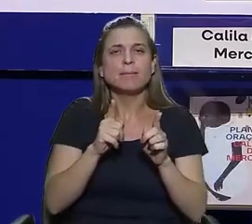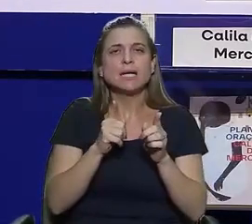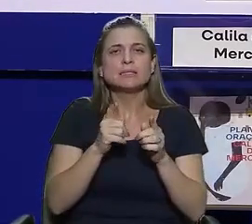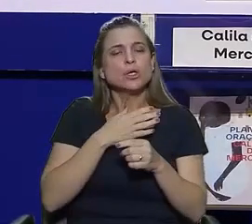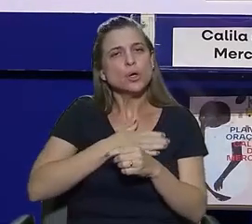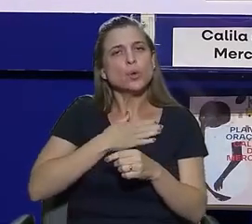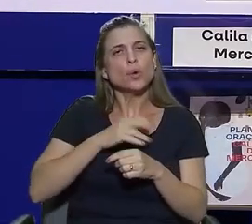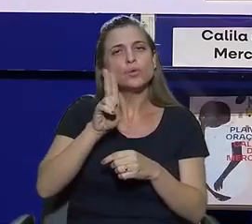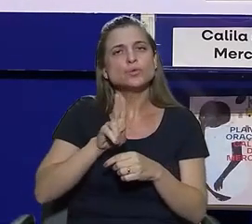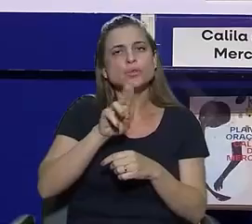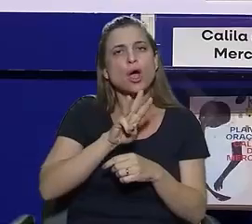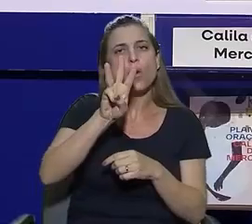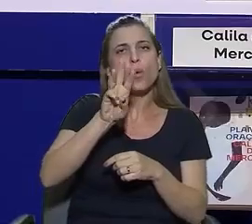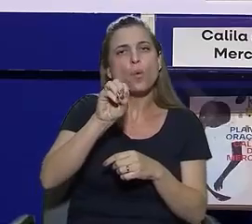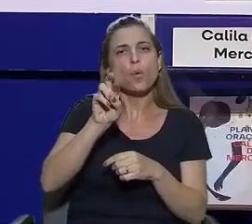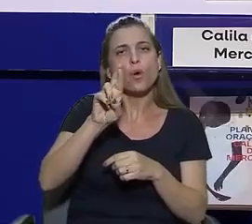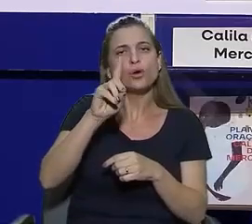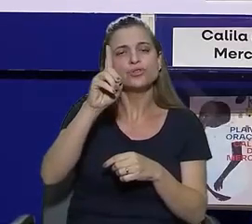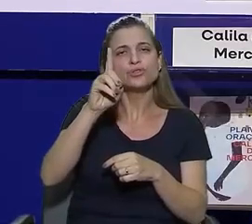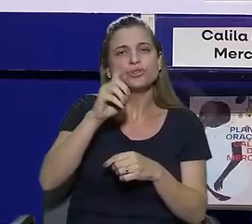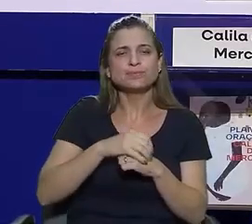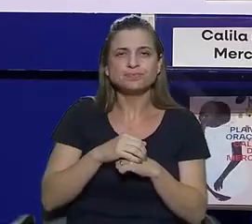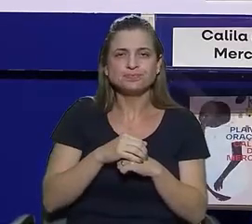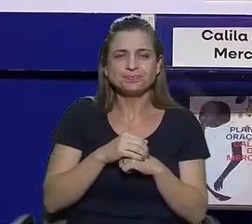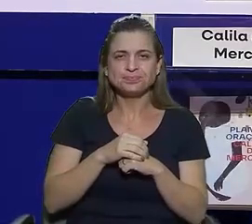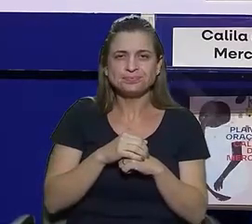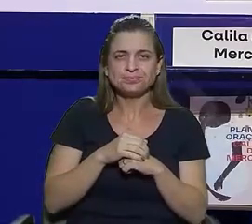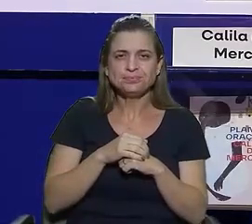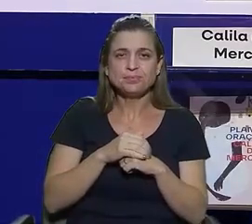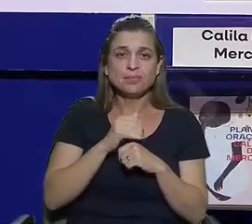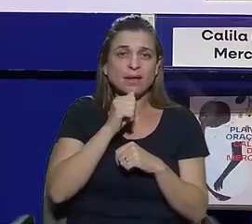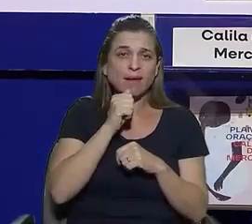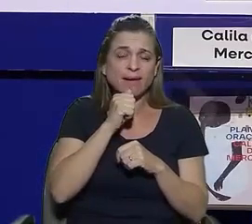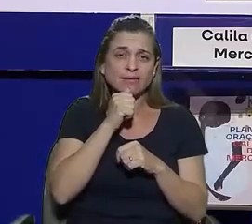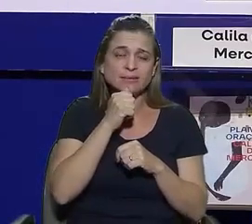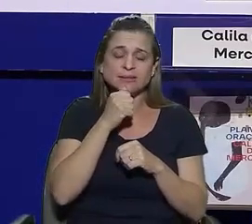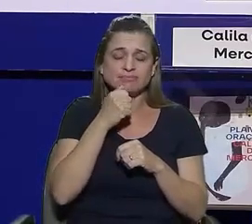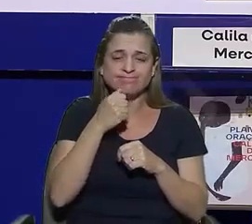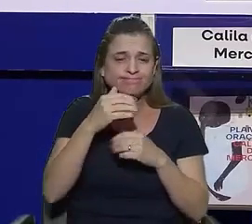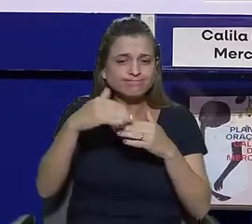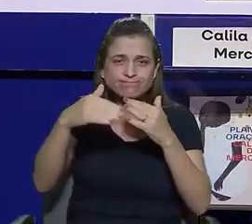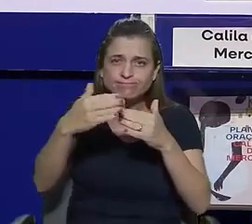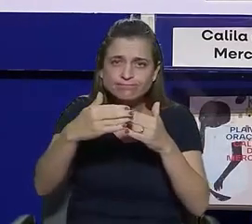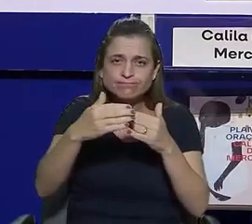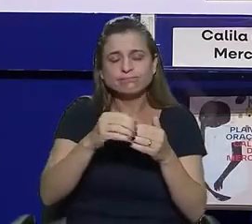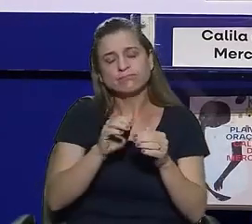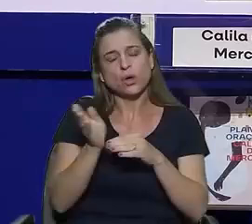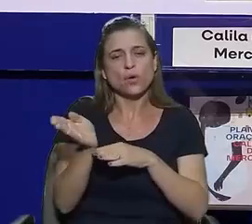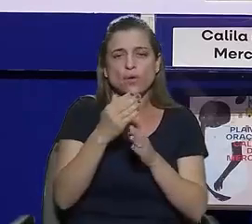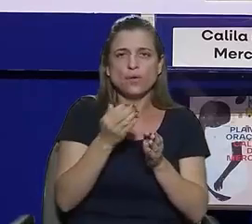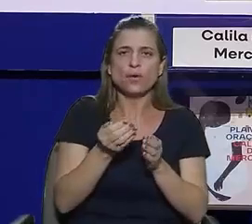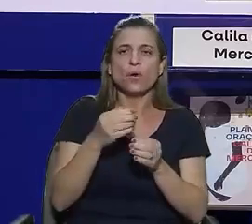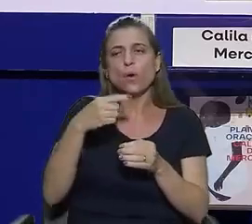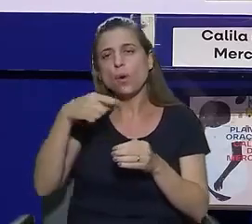Word, eu digo, a primeira frase é essa, aí não está indo, o texto está em primeira pessoa, aí eu abro um outro Word, coloco em